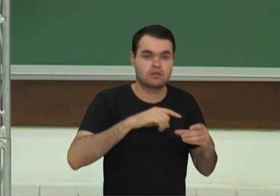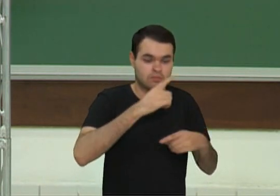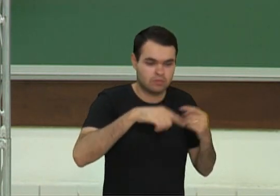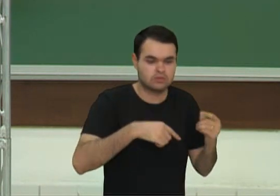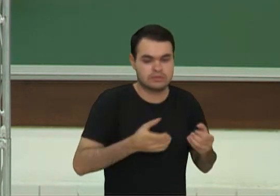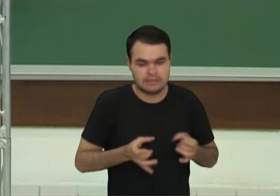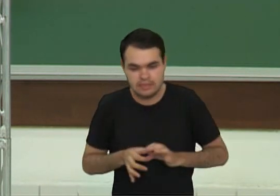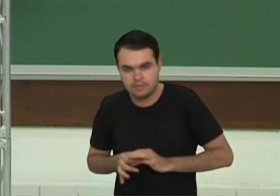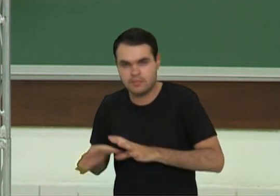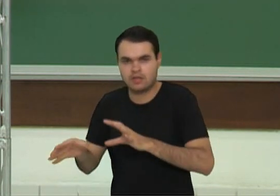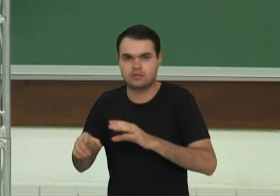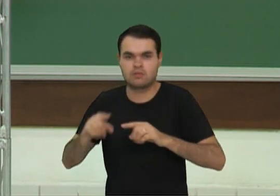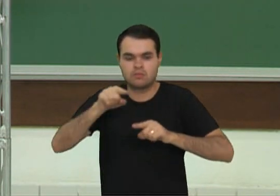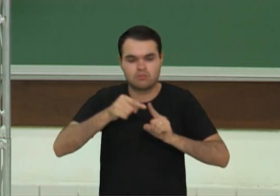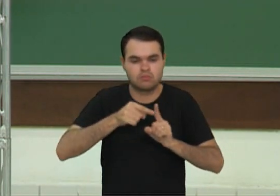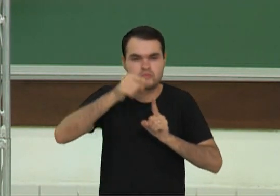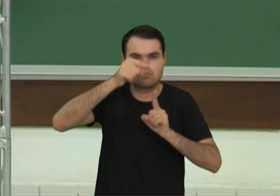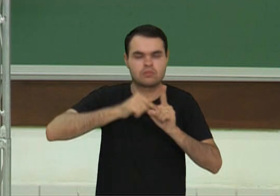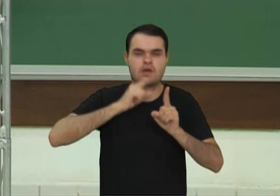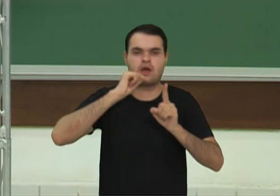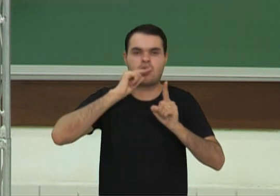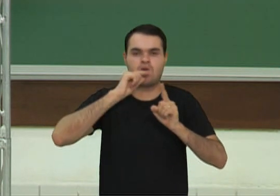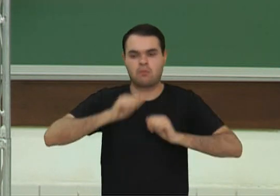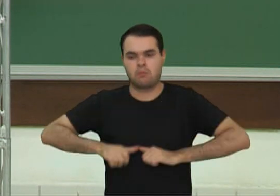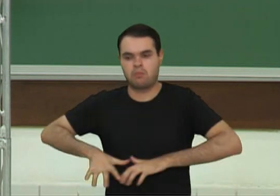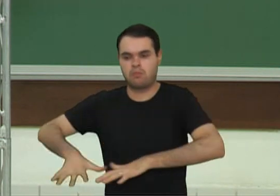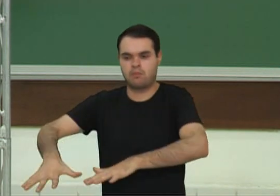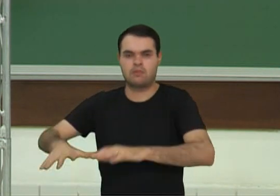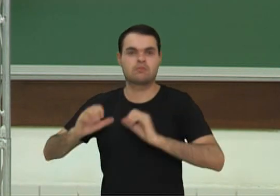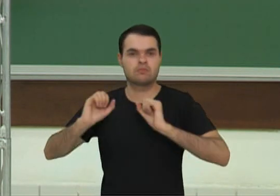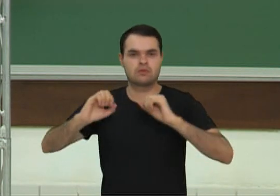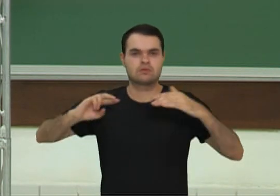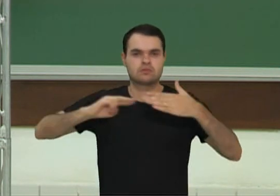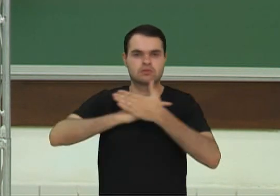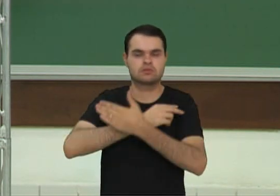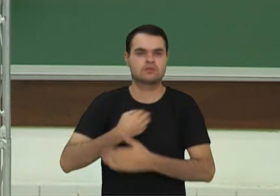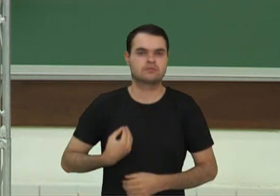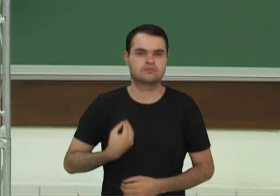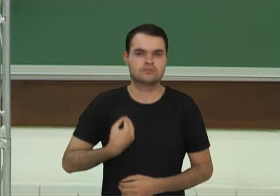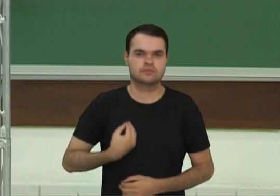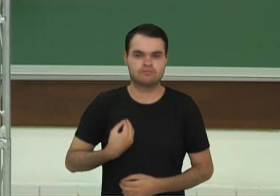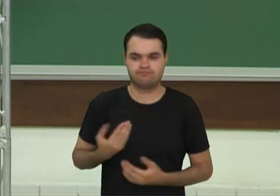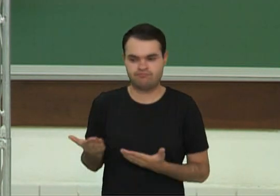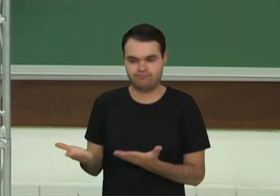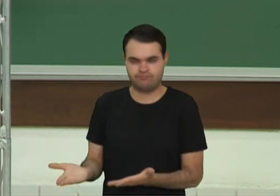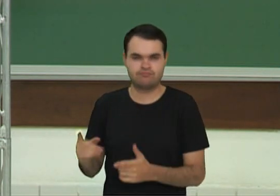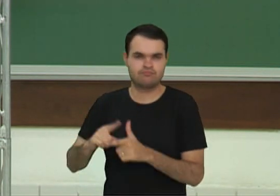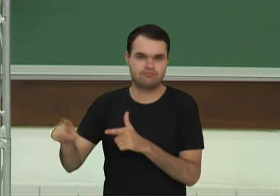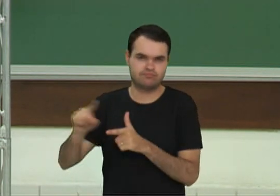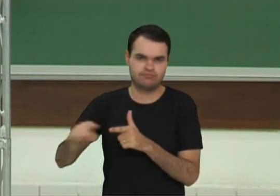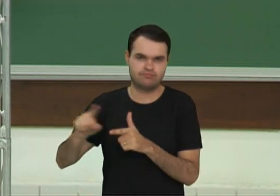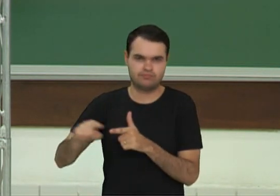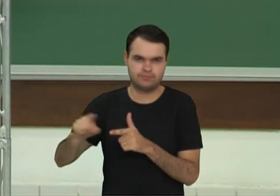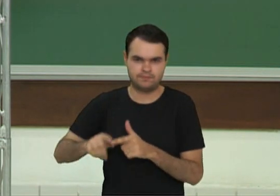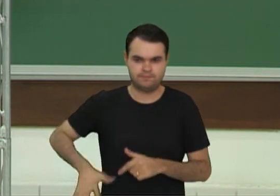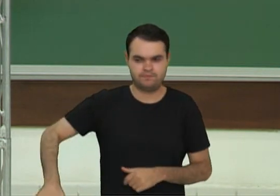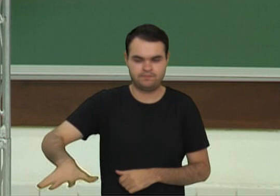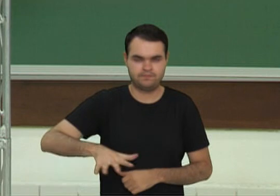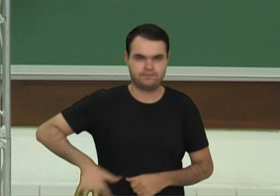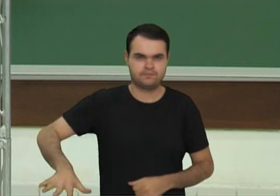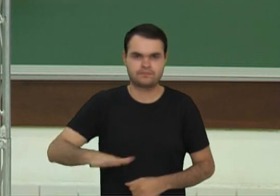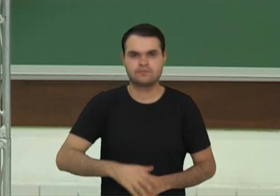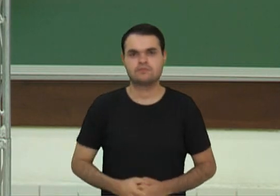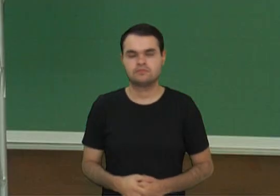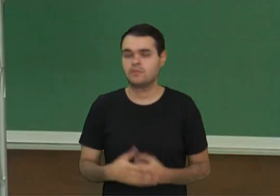essa alteração da temperatura da água compromete diretamente a vida naquele ecossistema todo.